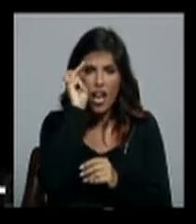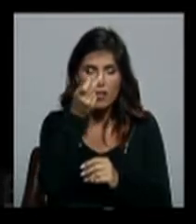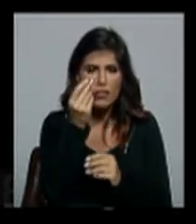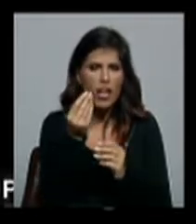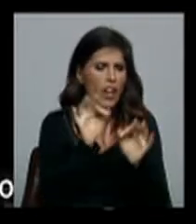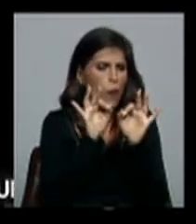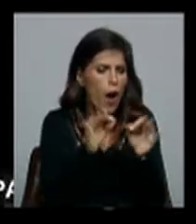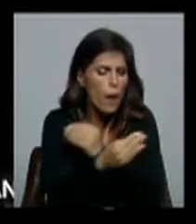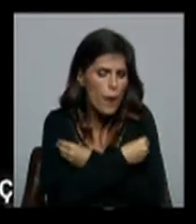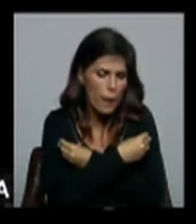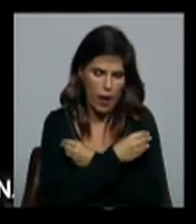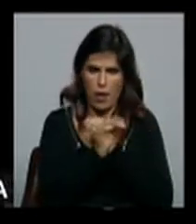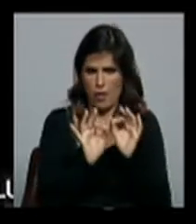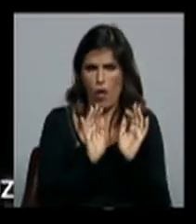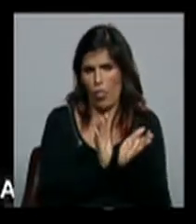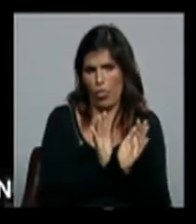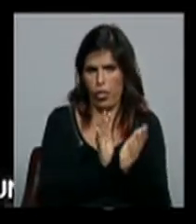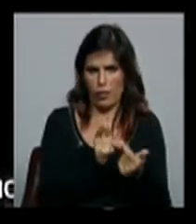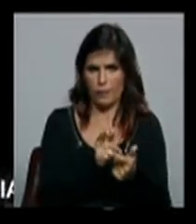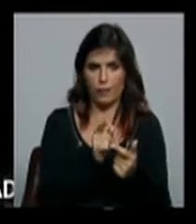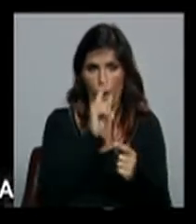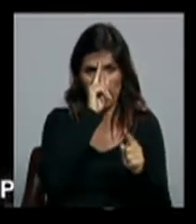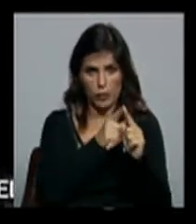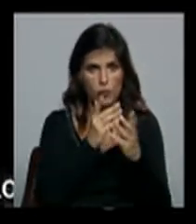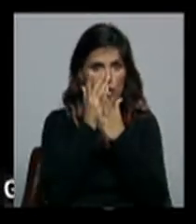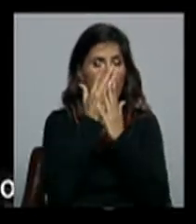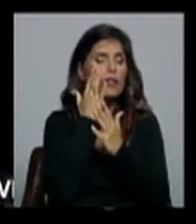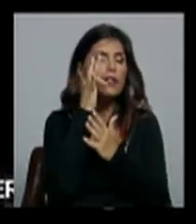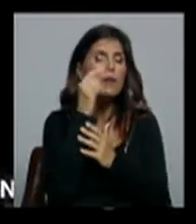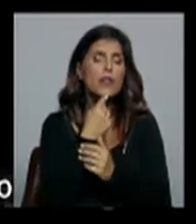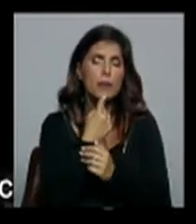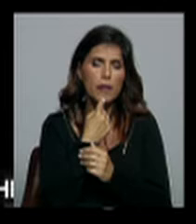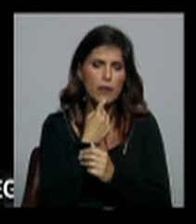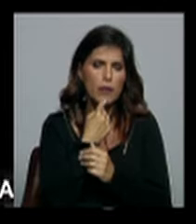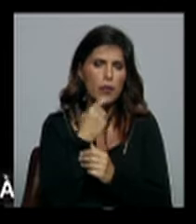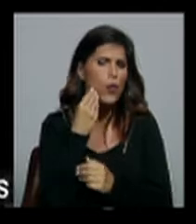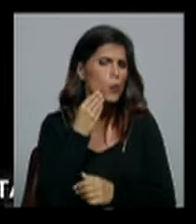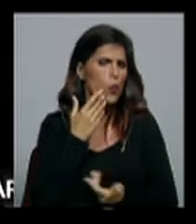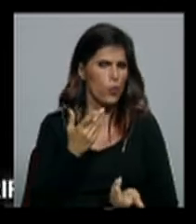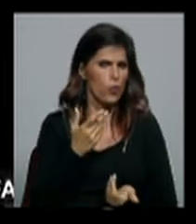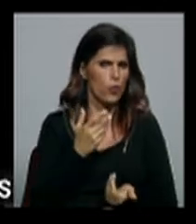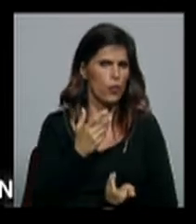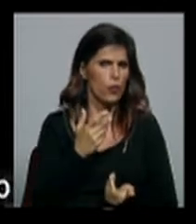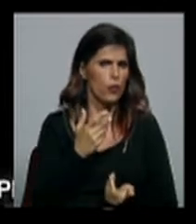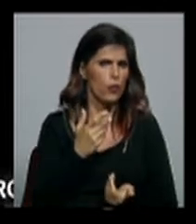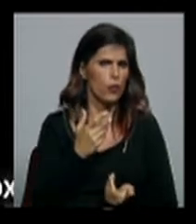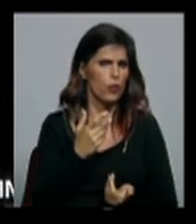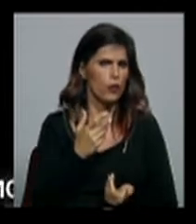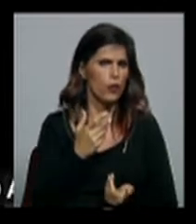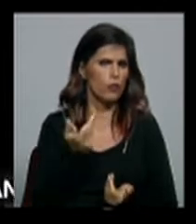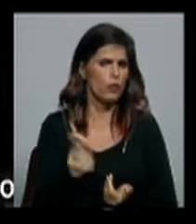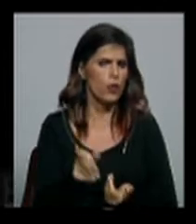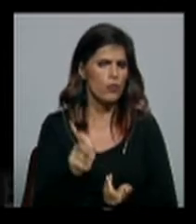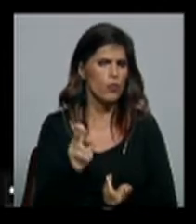que qual era o objetivo deste estudo? Era tentar perceber como é que qual era a frequência